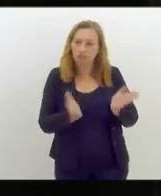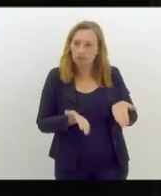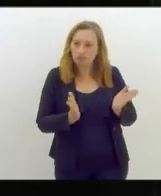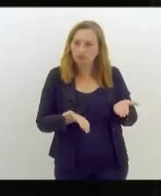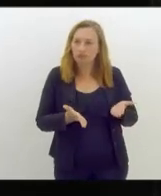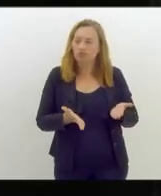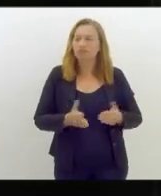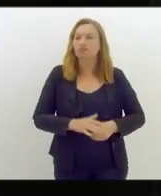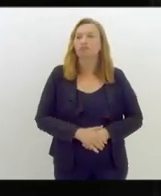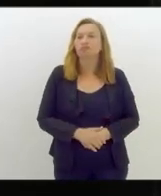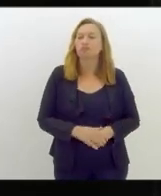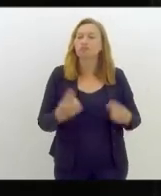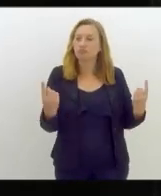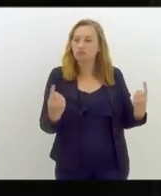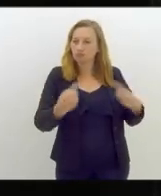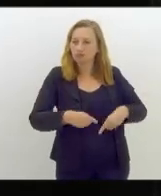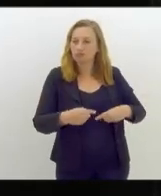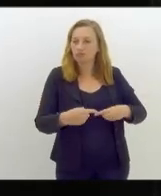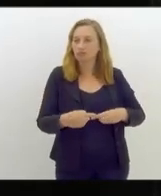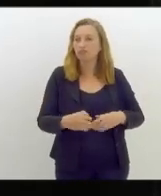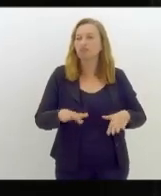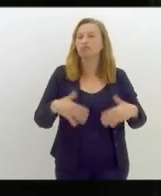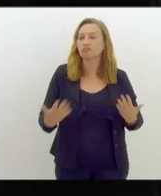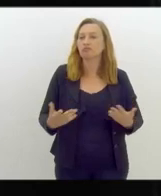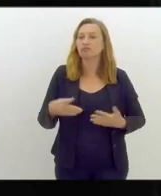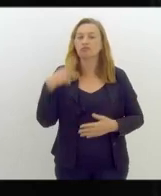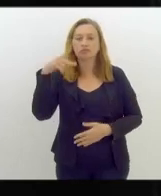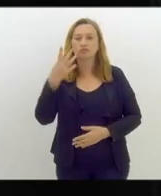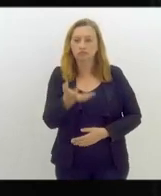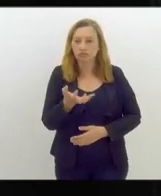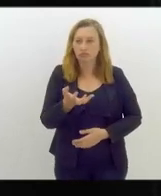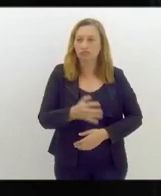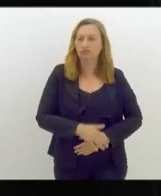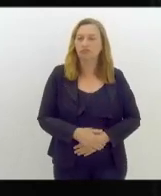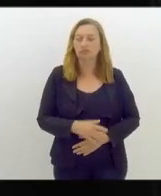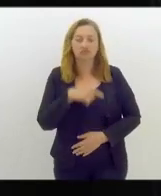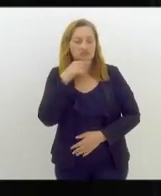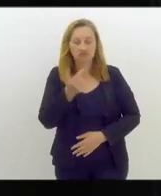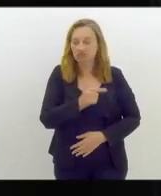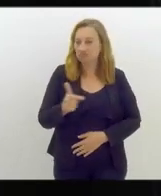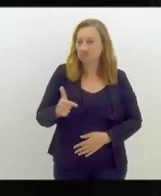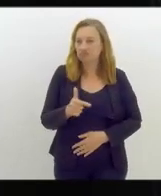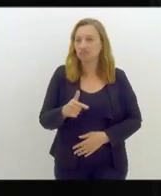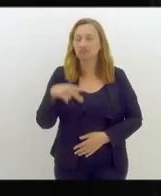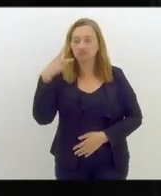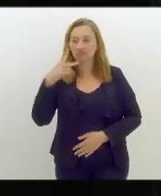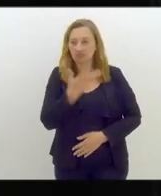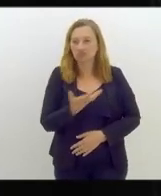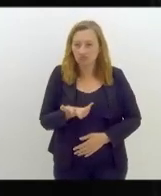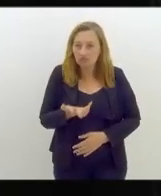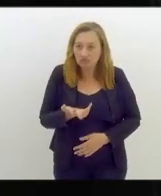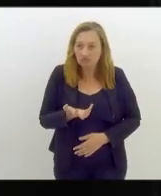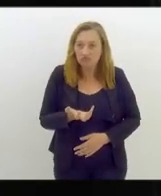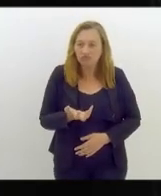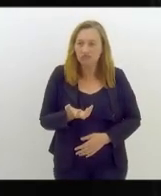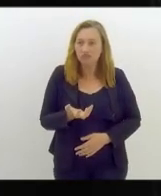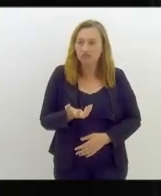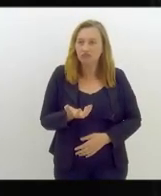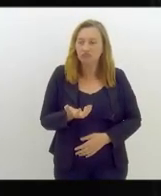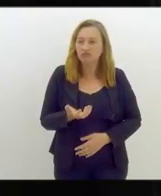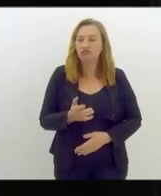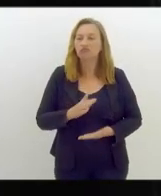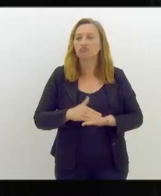têm condição de disputar qual é a política que queremos. E eu não tenho dúvida, a política que queremos é uma política que